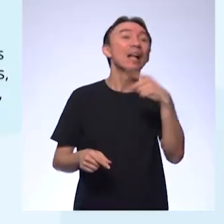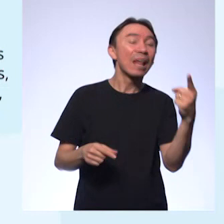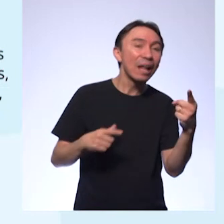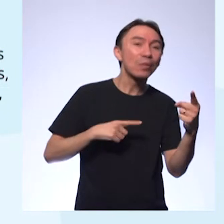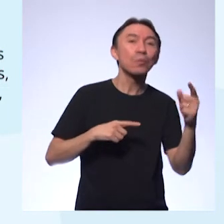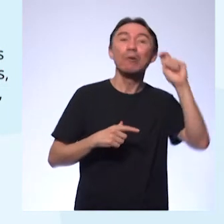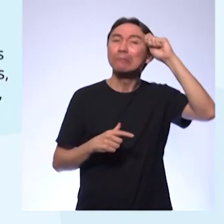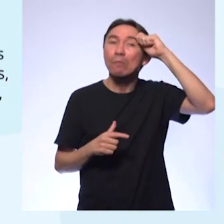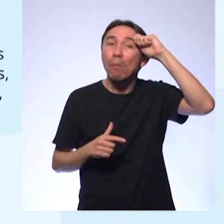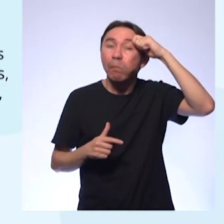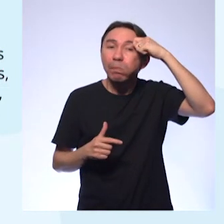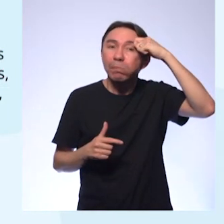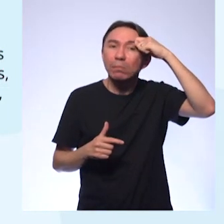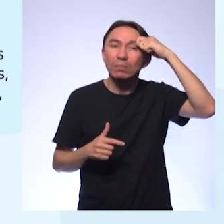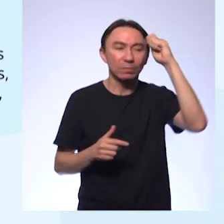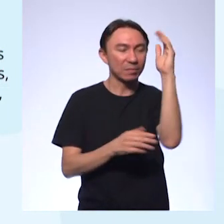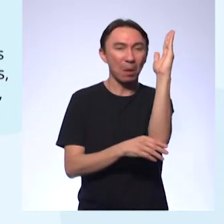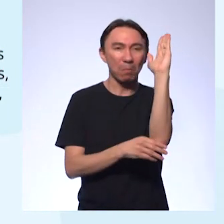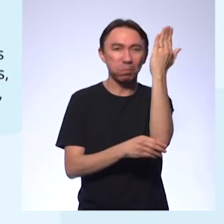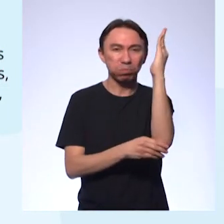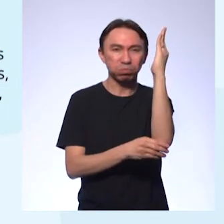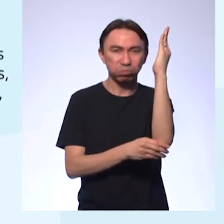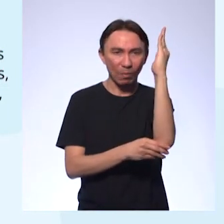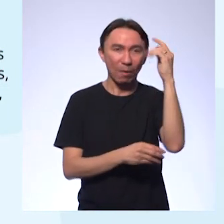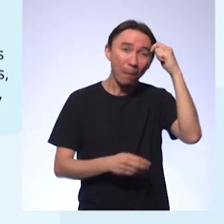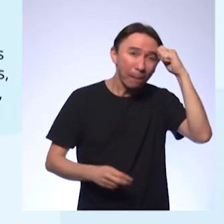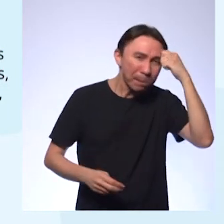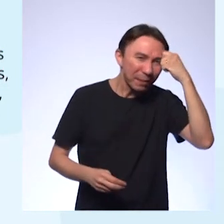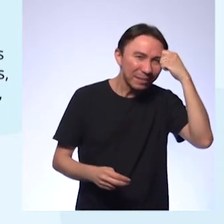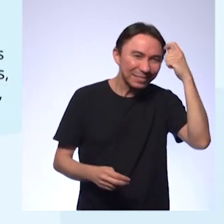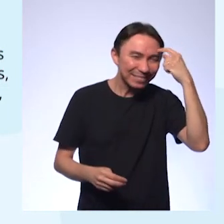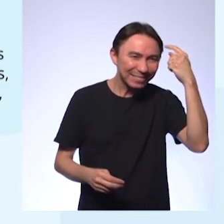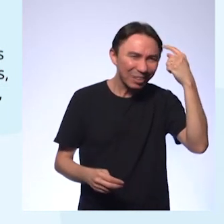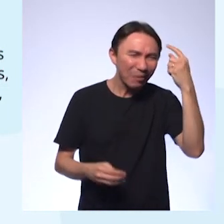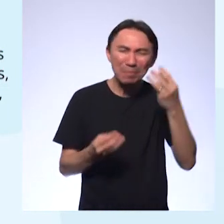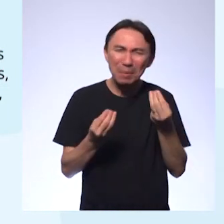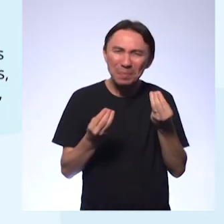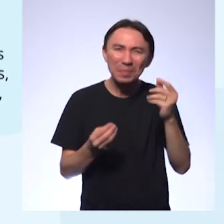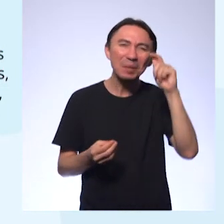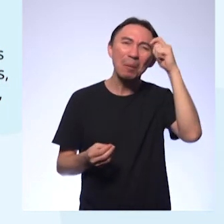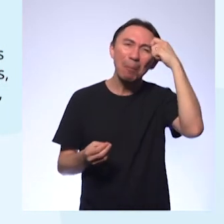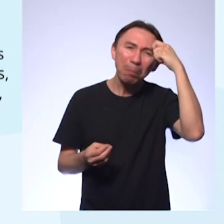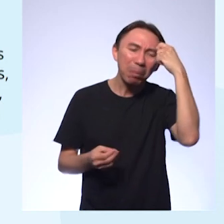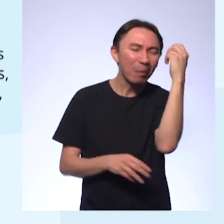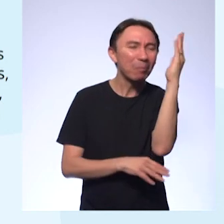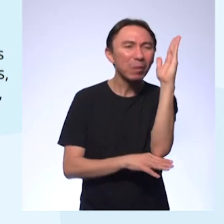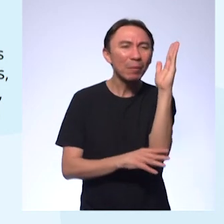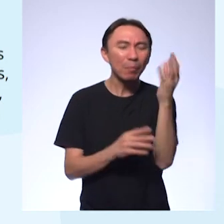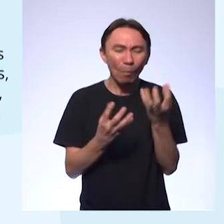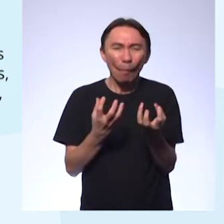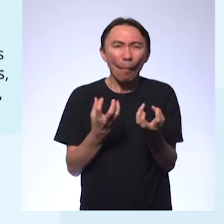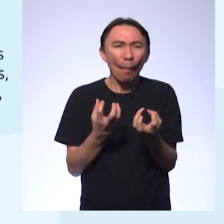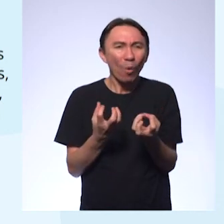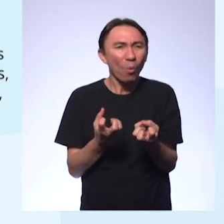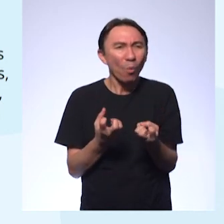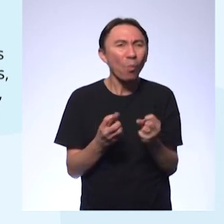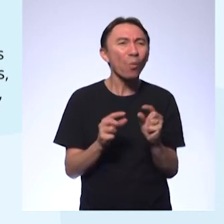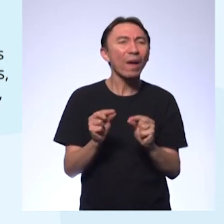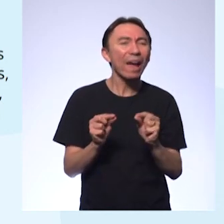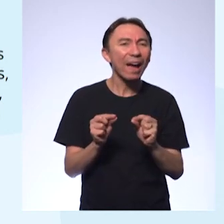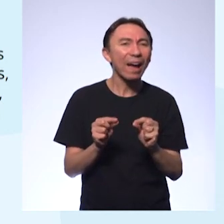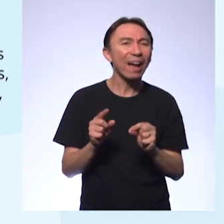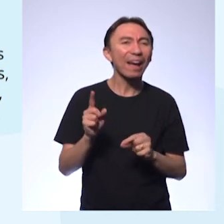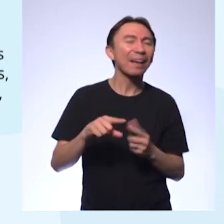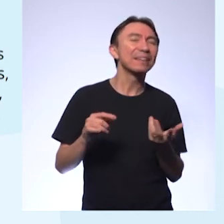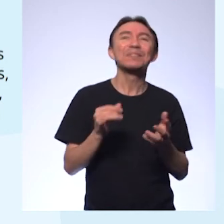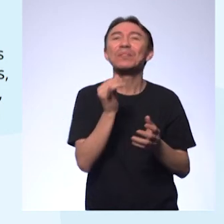carvão mineral, lembra? Então, o que era a destilação seca? Nós chamamos de pirólise, né? Que é na ausência do